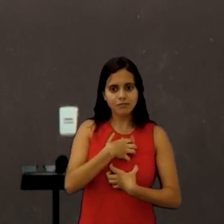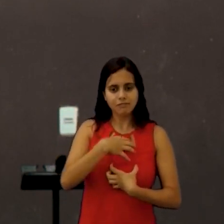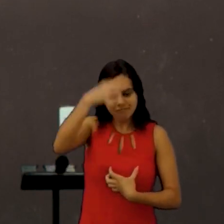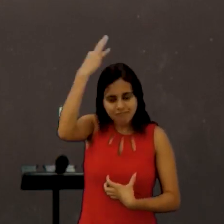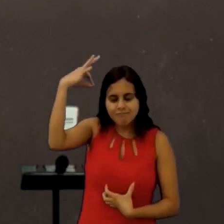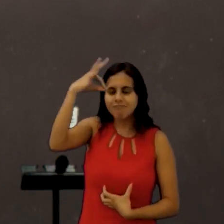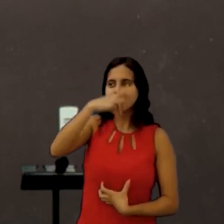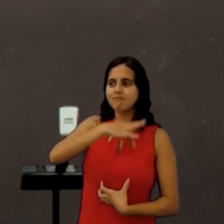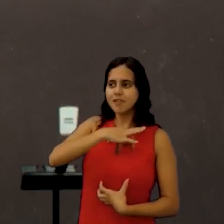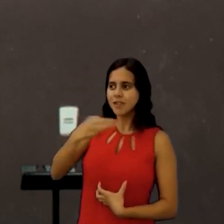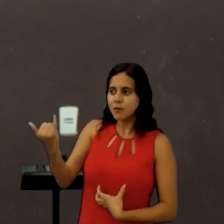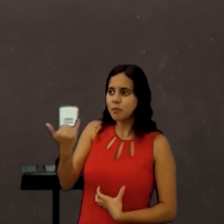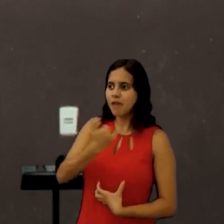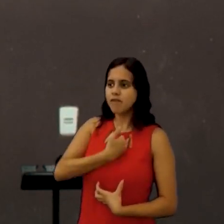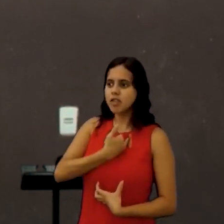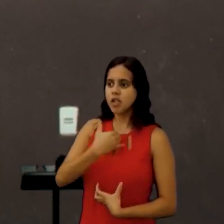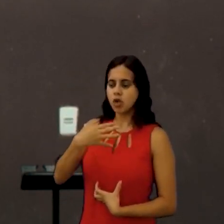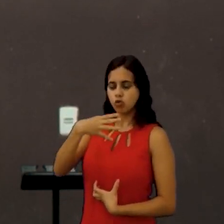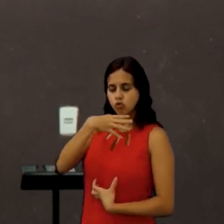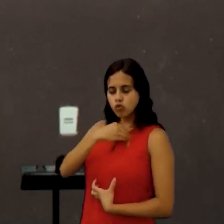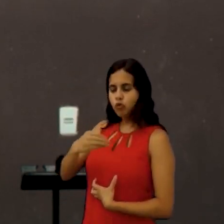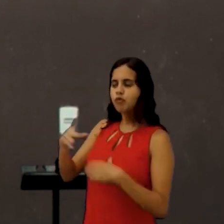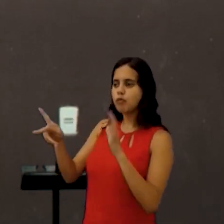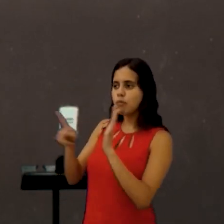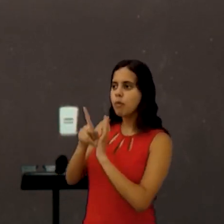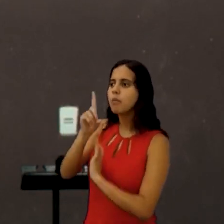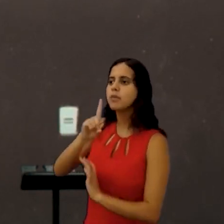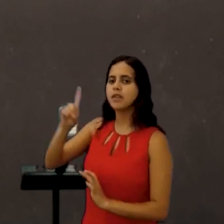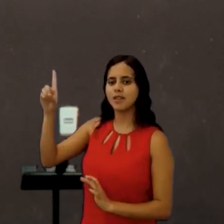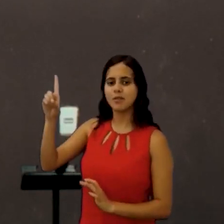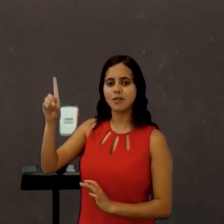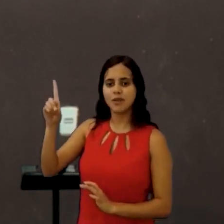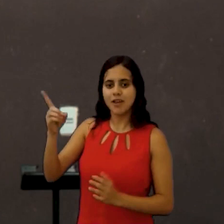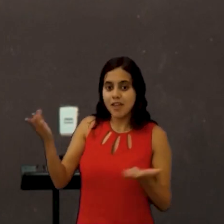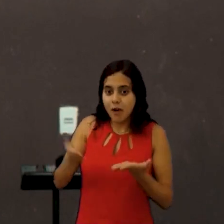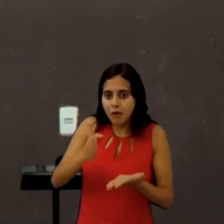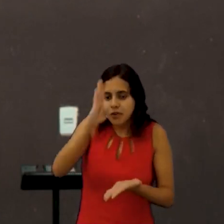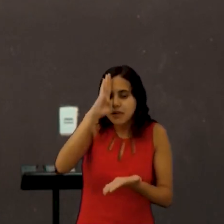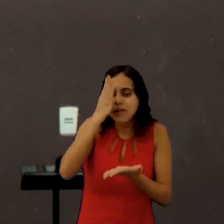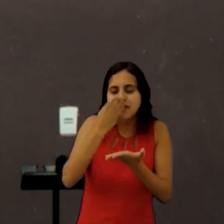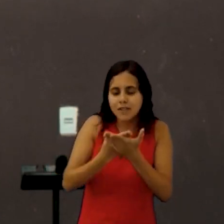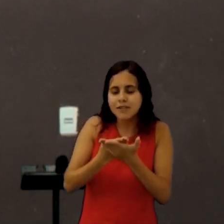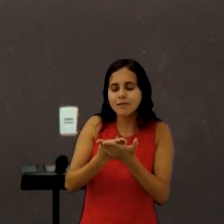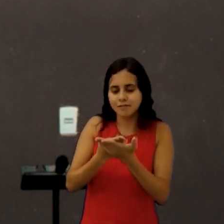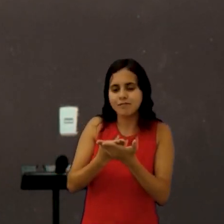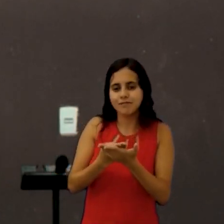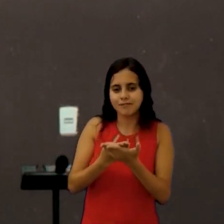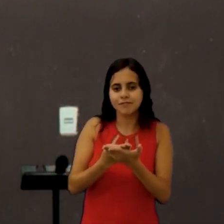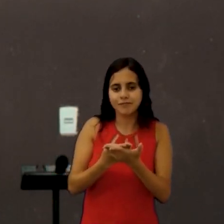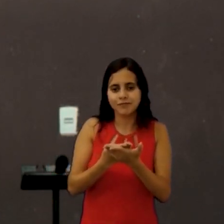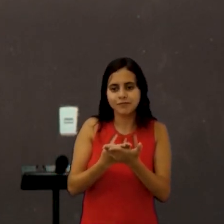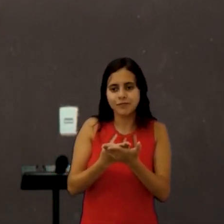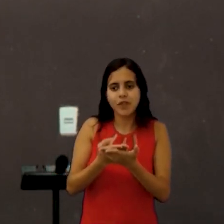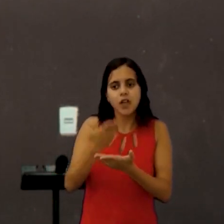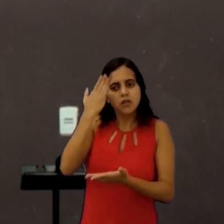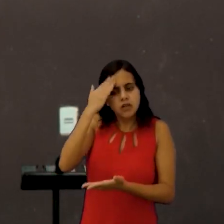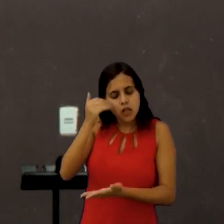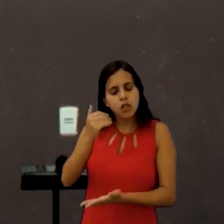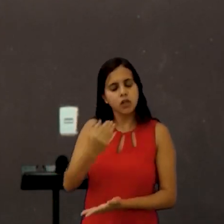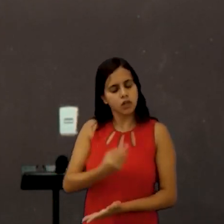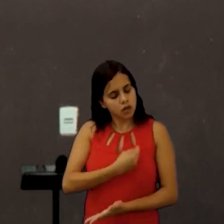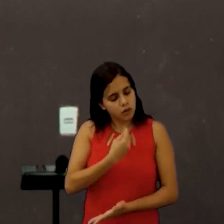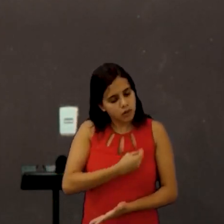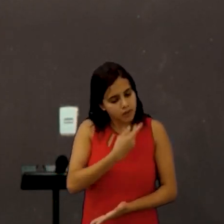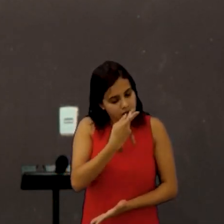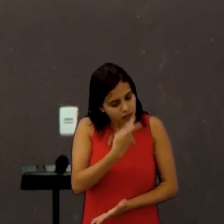que me diz que eu sou filho de Deus, por causa desse Espírito eu tenho confiança. E eu sei que enquanto eu estiver